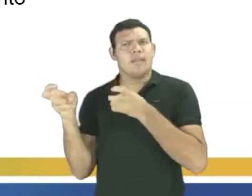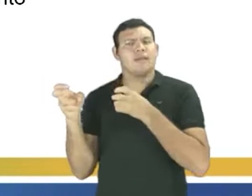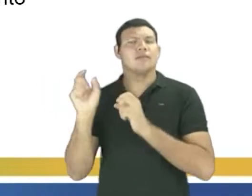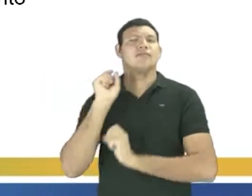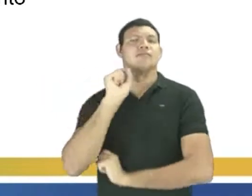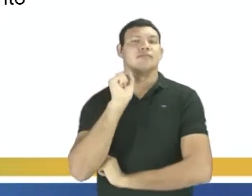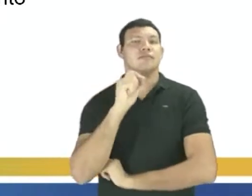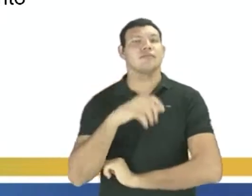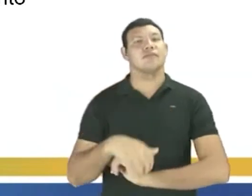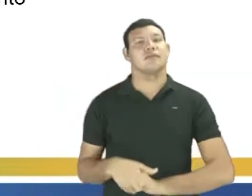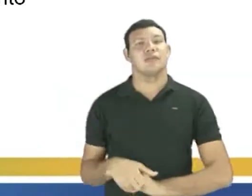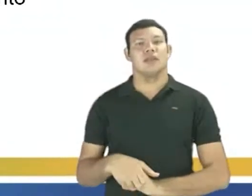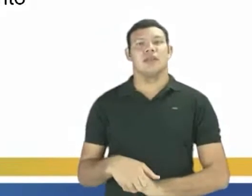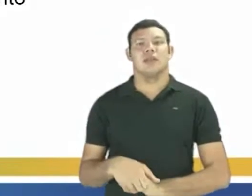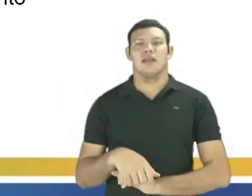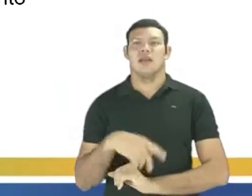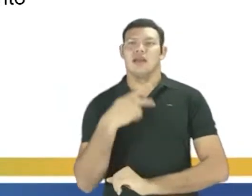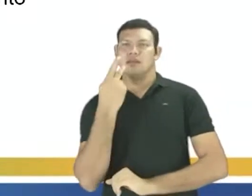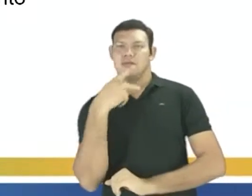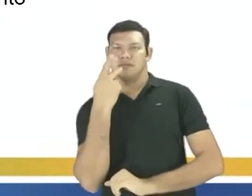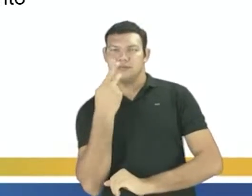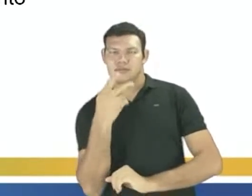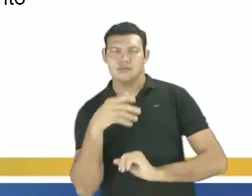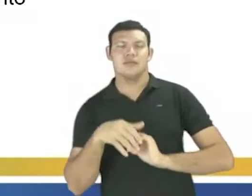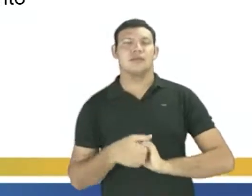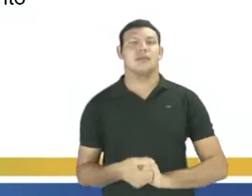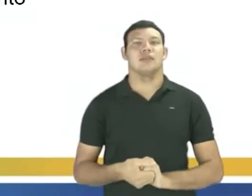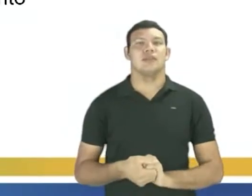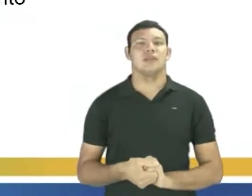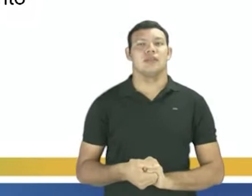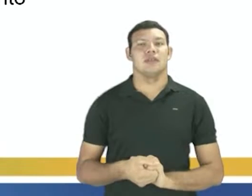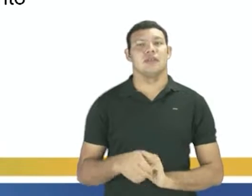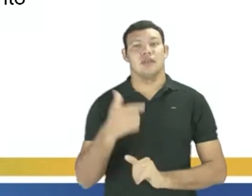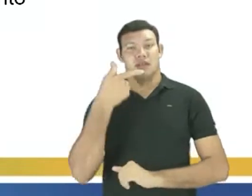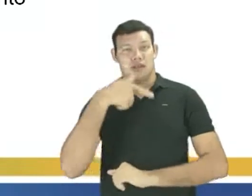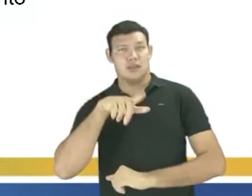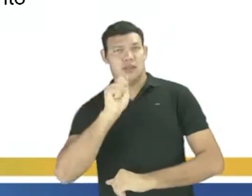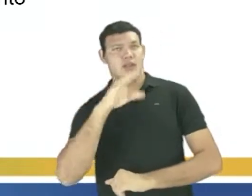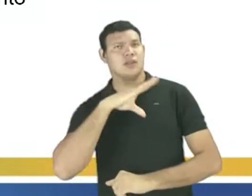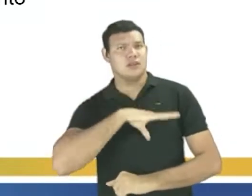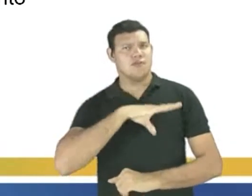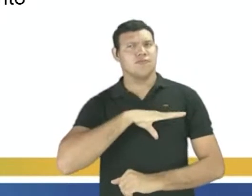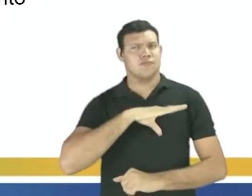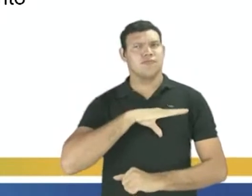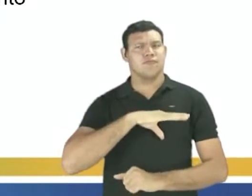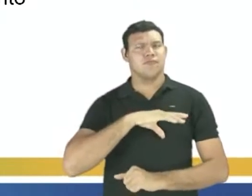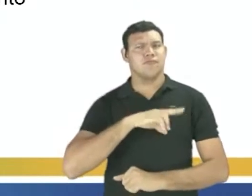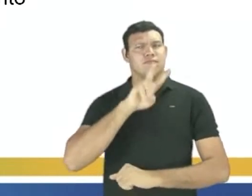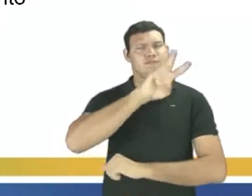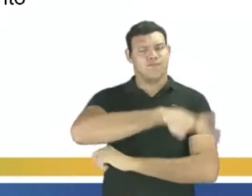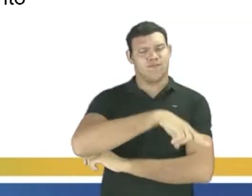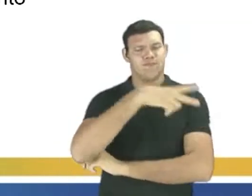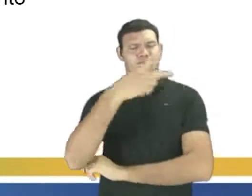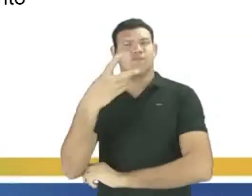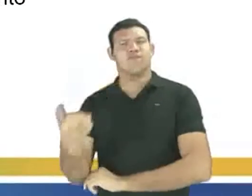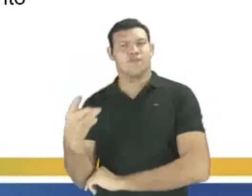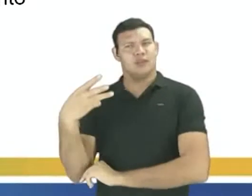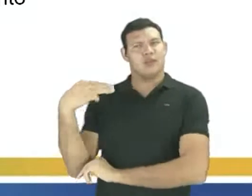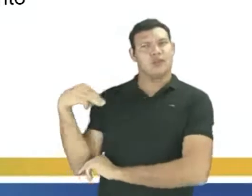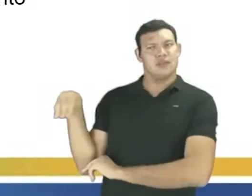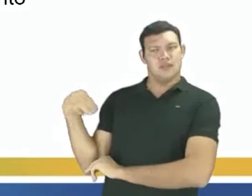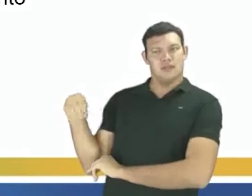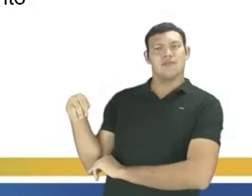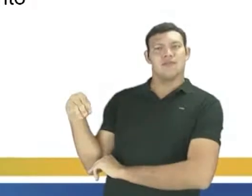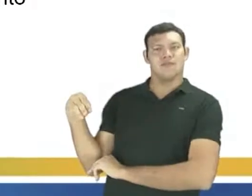toda a fala que é dita na língua materna, ela é transcrita matematicamente através de